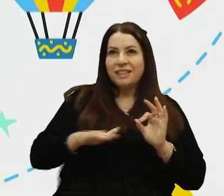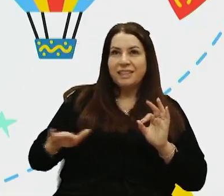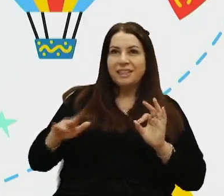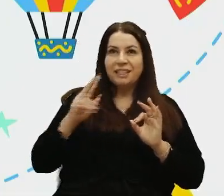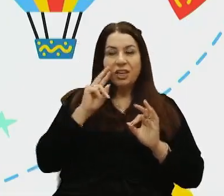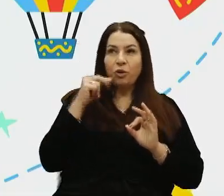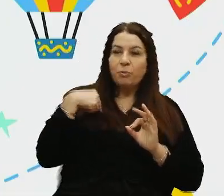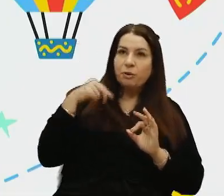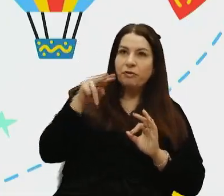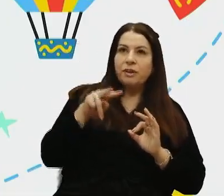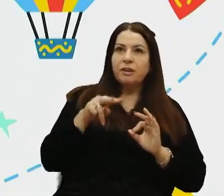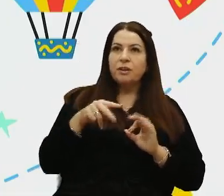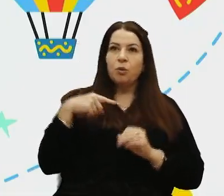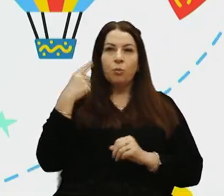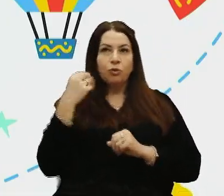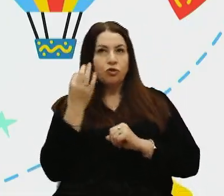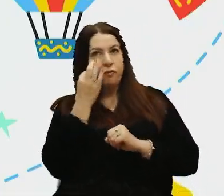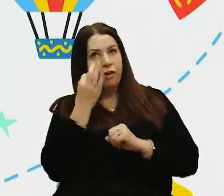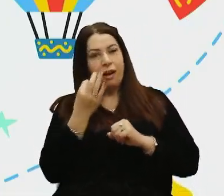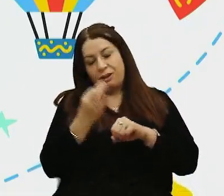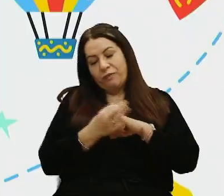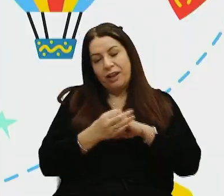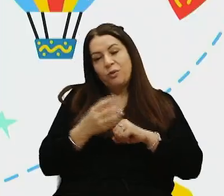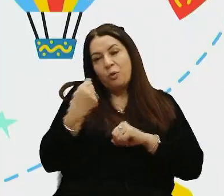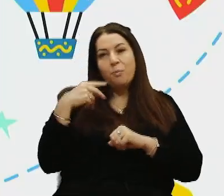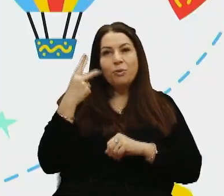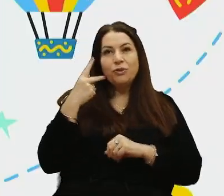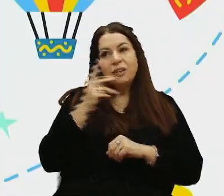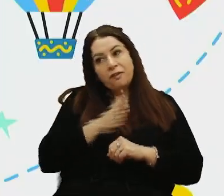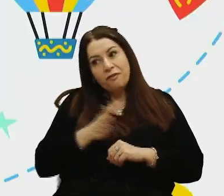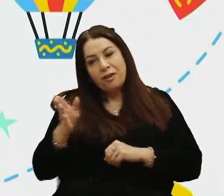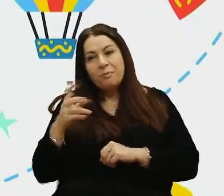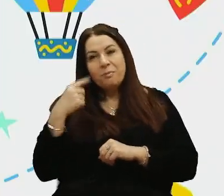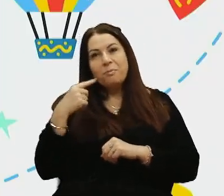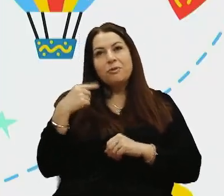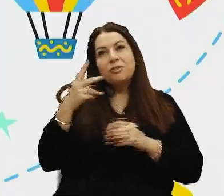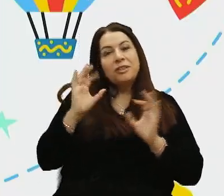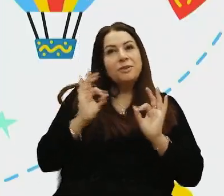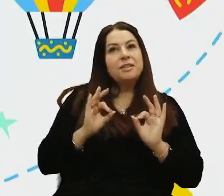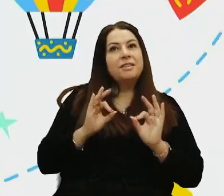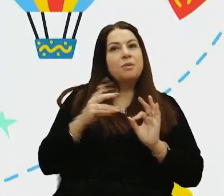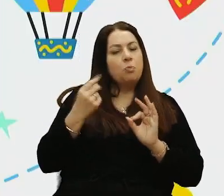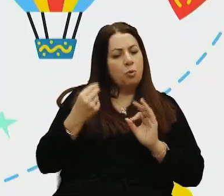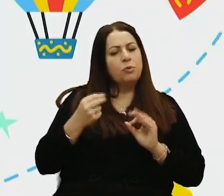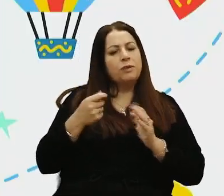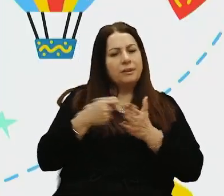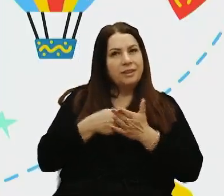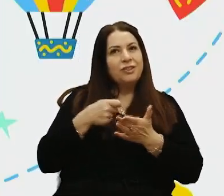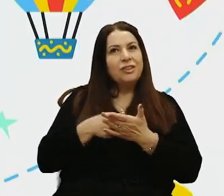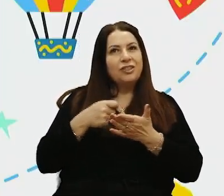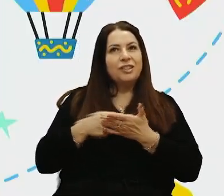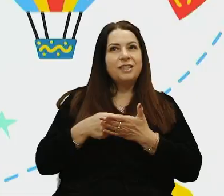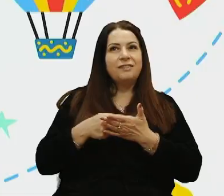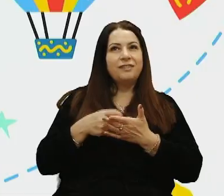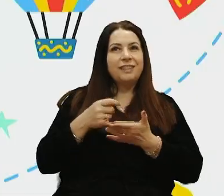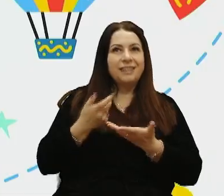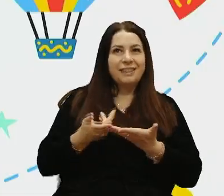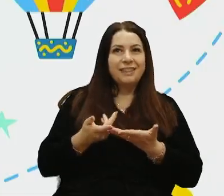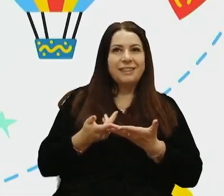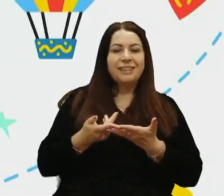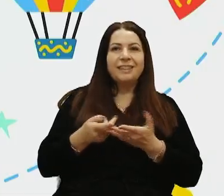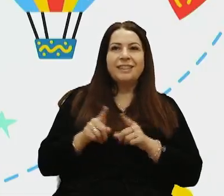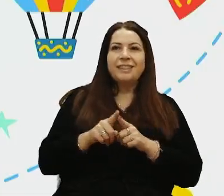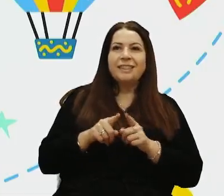via ou sendo advogado ou político, né? Mas a gente acabou indo pra política e deu certo, né? Depois de muita tentativa e muita insistência. E comprovando